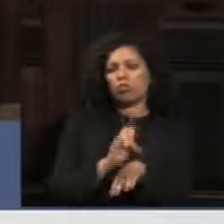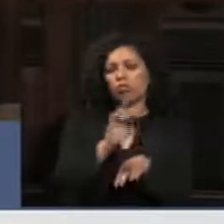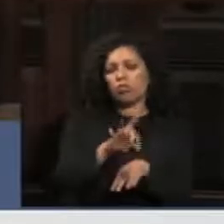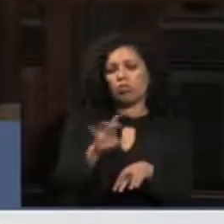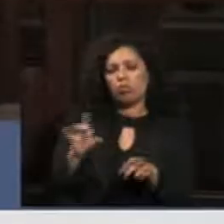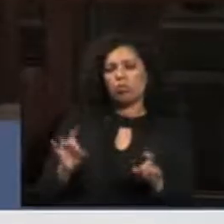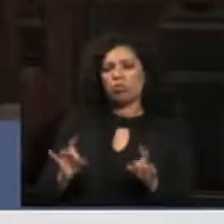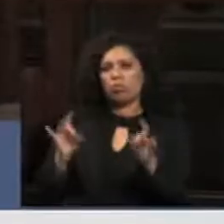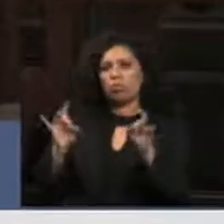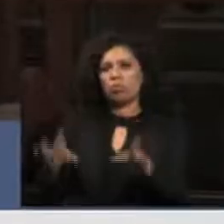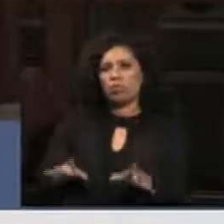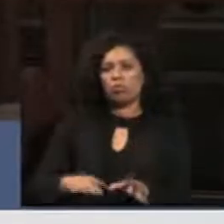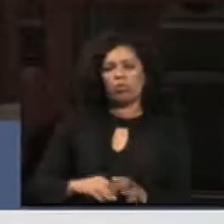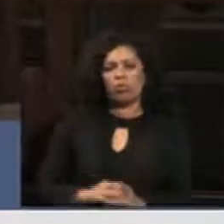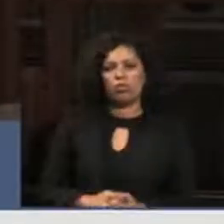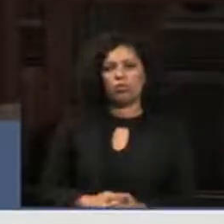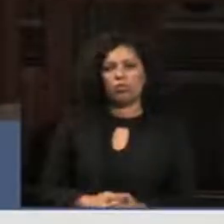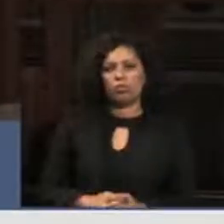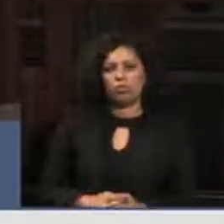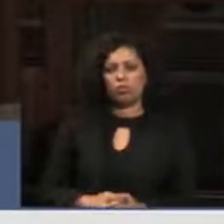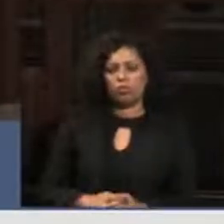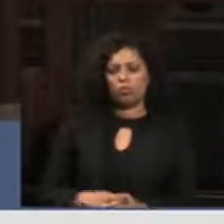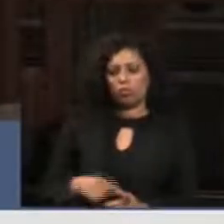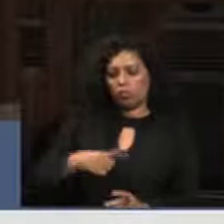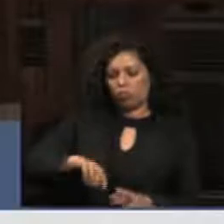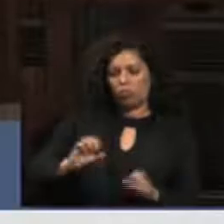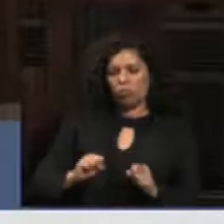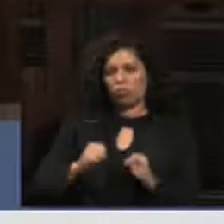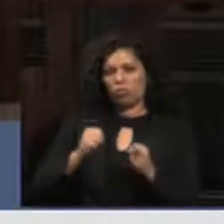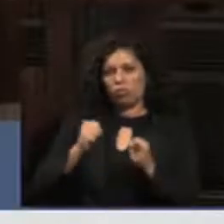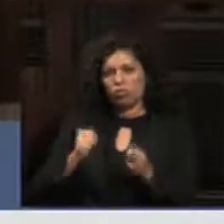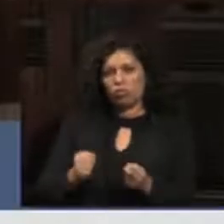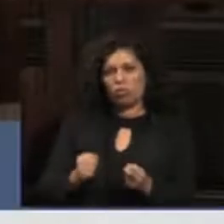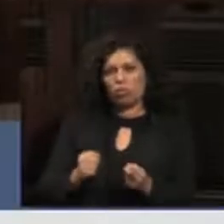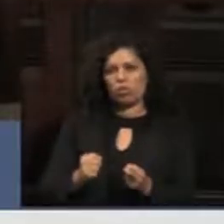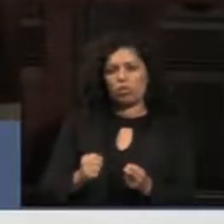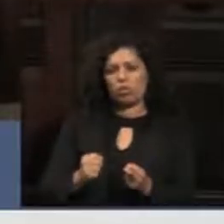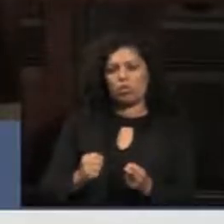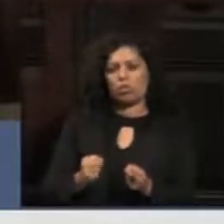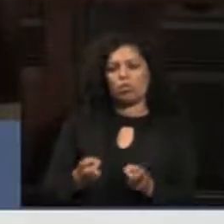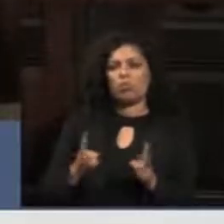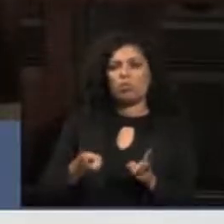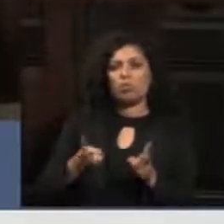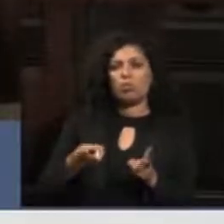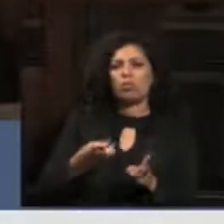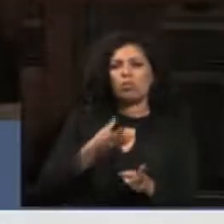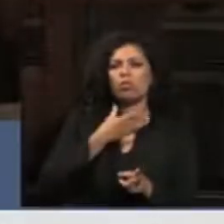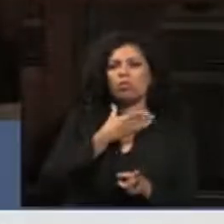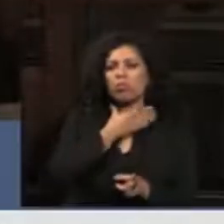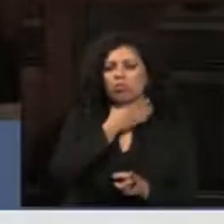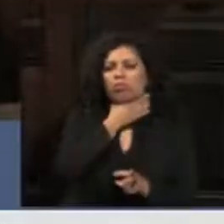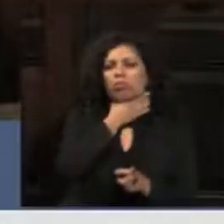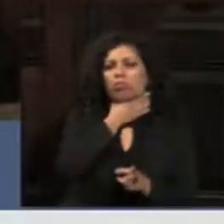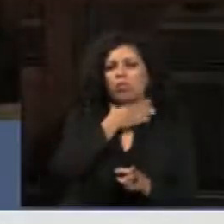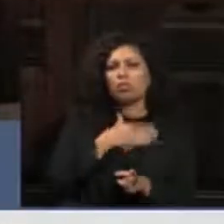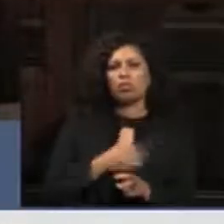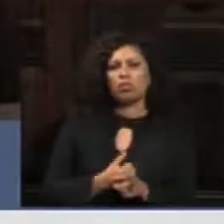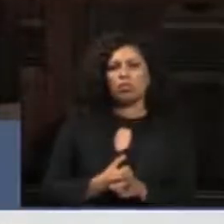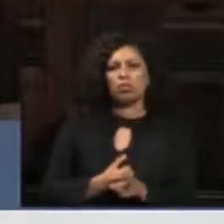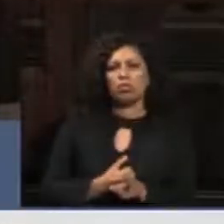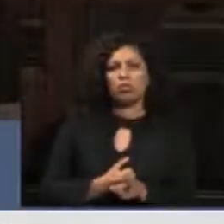garantias individuais. Lutamos para que o enfrentamento dessa crise seja